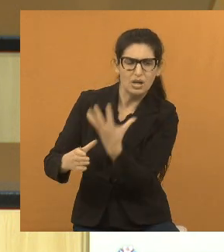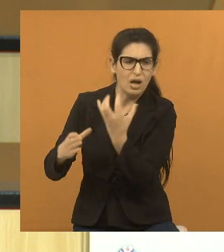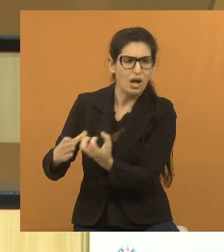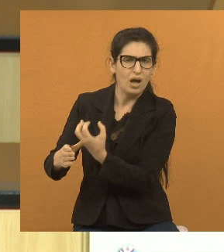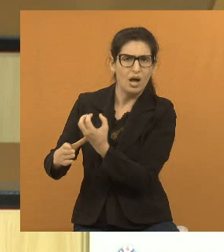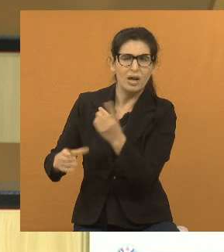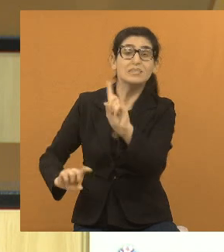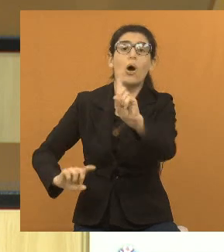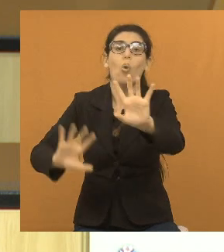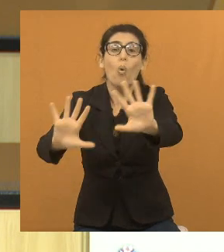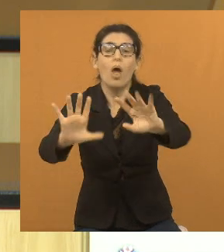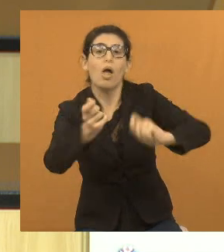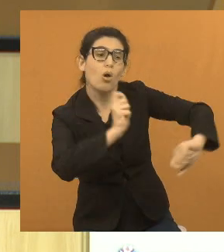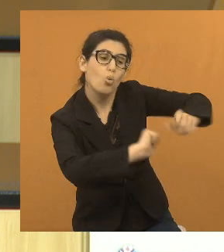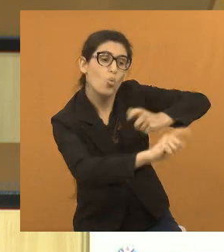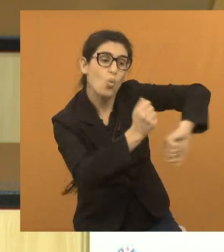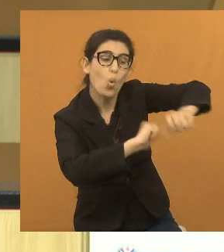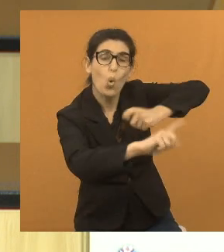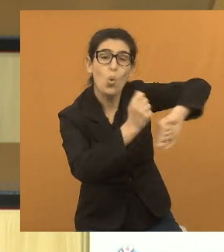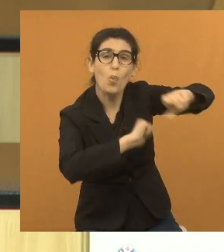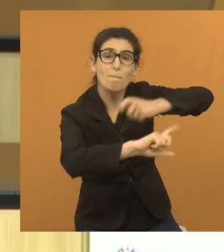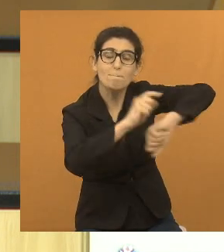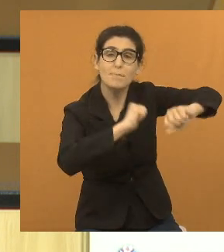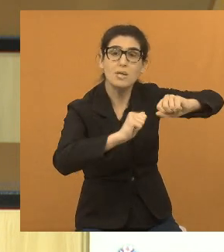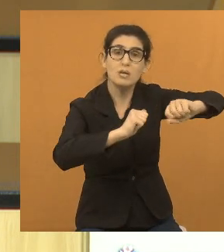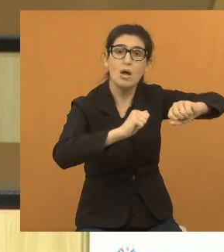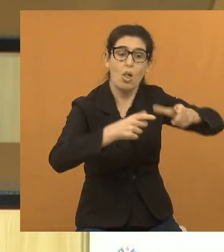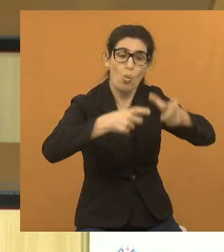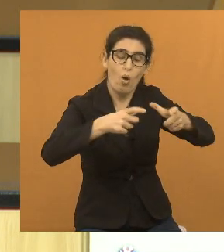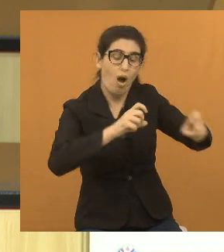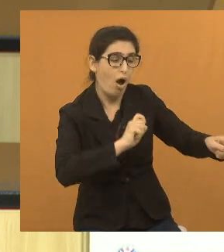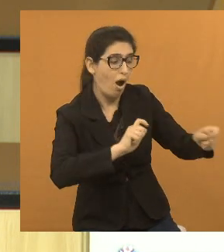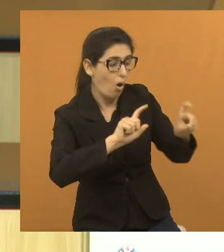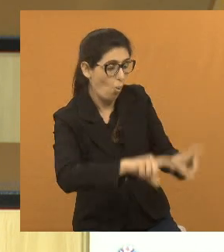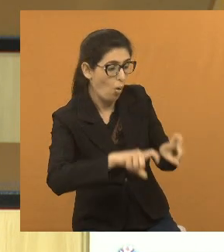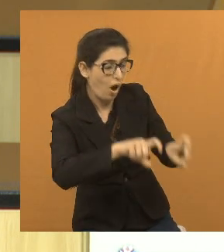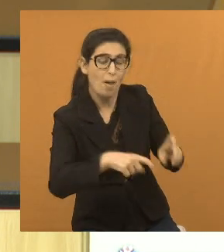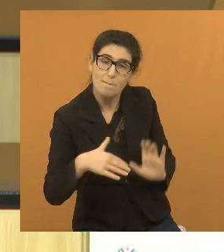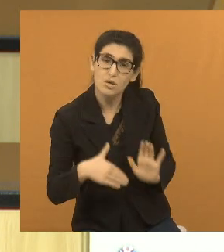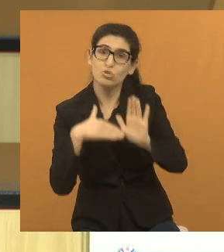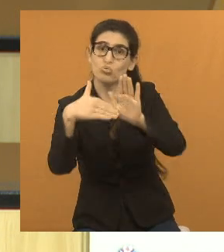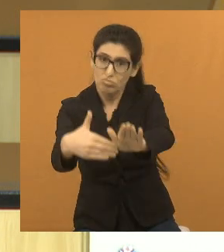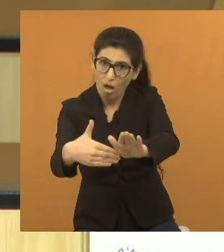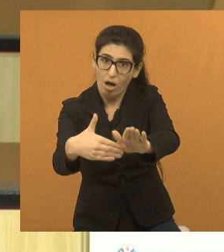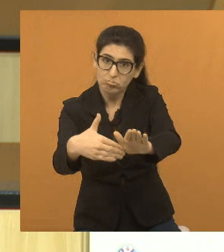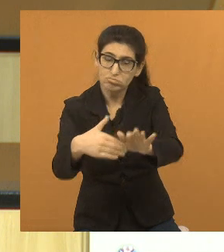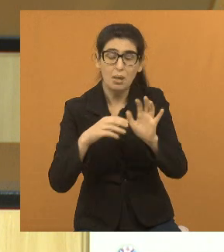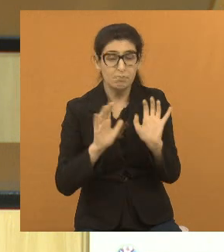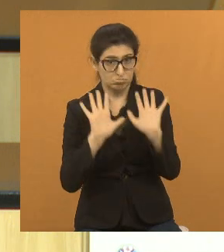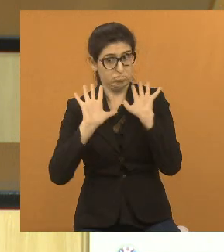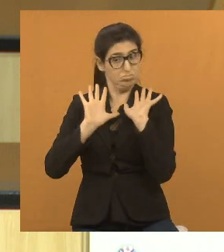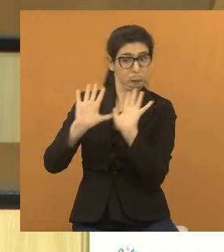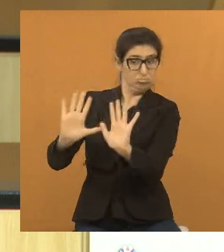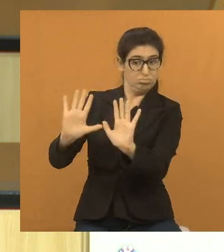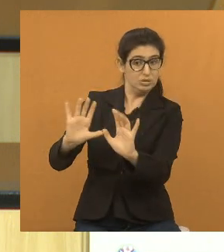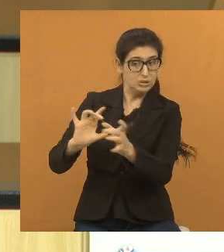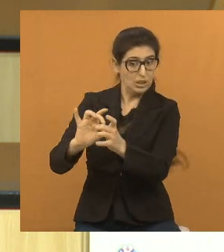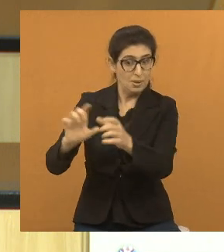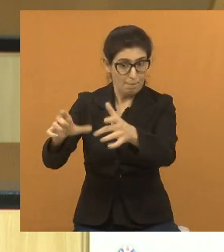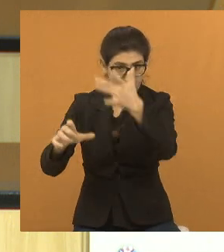mas uma economia criativa na área rural, onde a gente pudesse estar mantendo a população